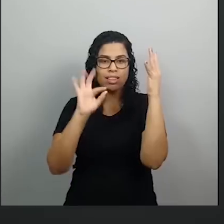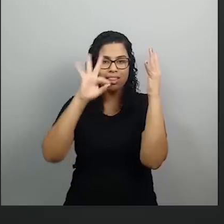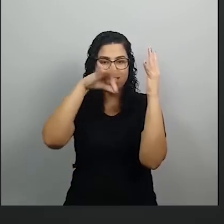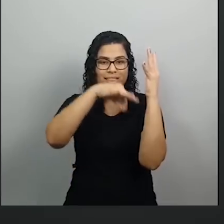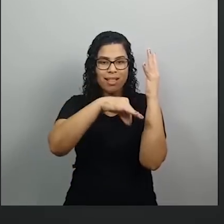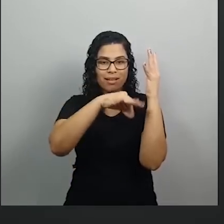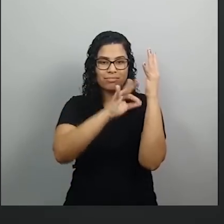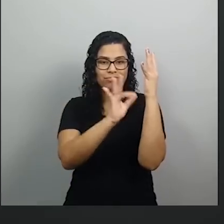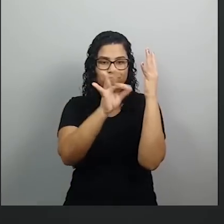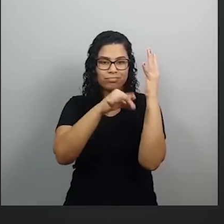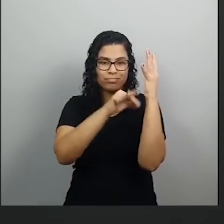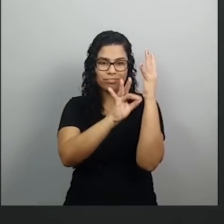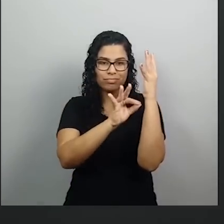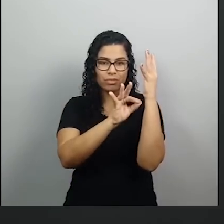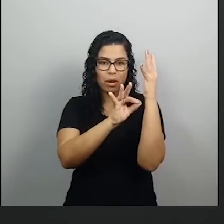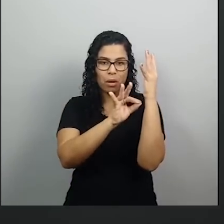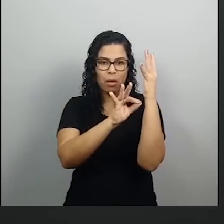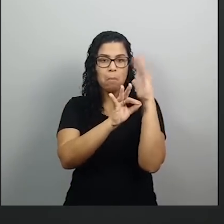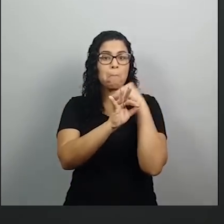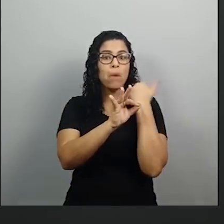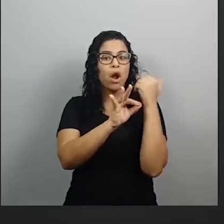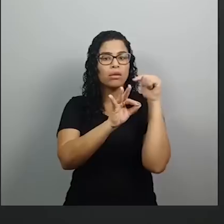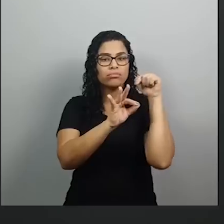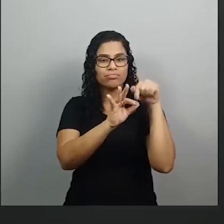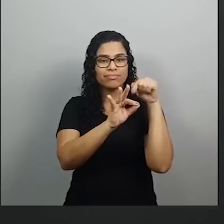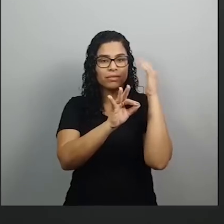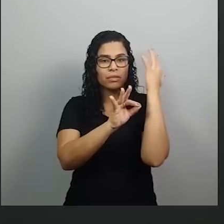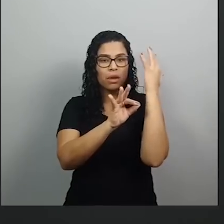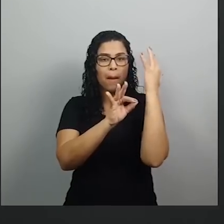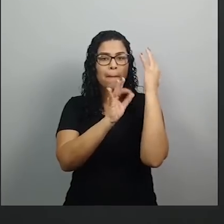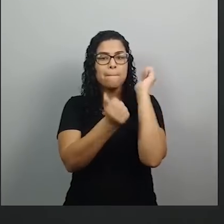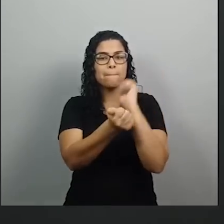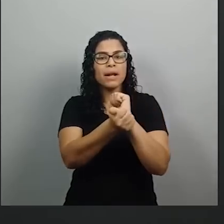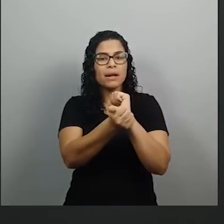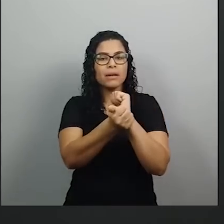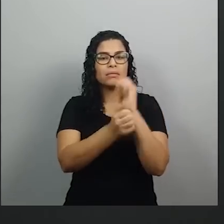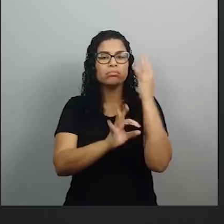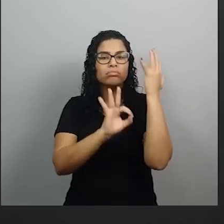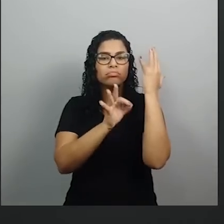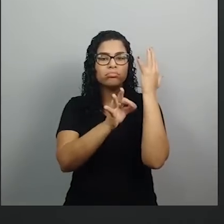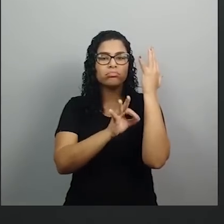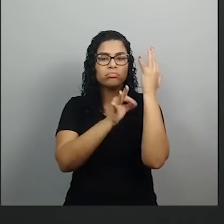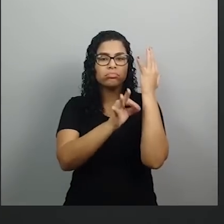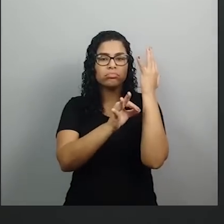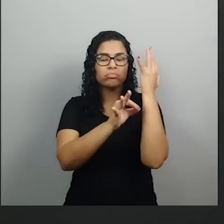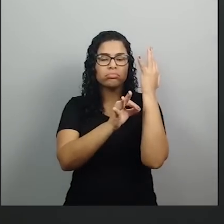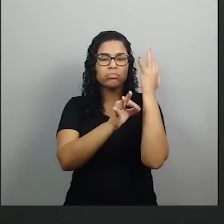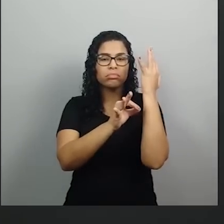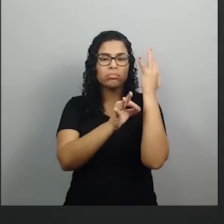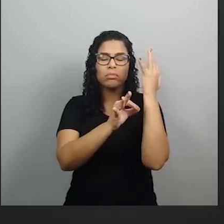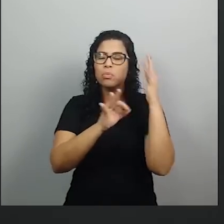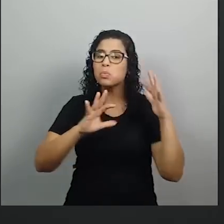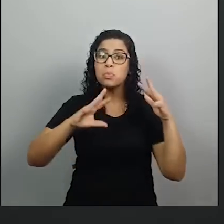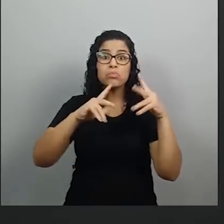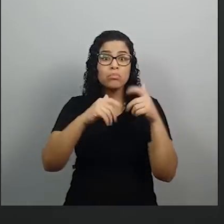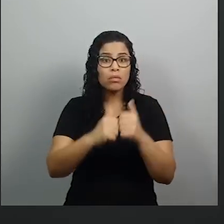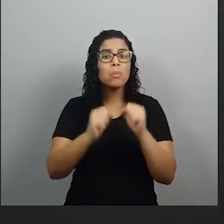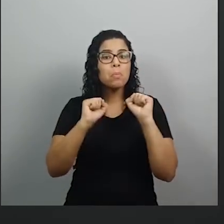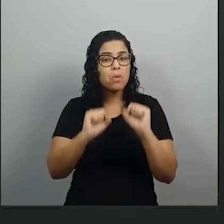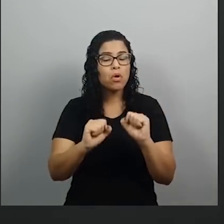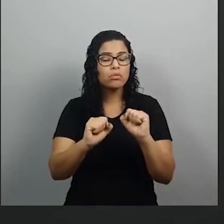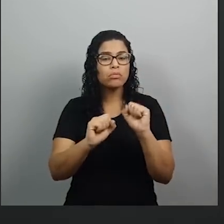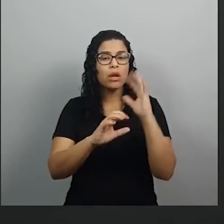dos seus poros e aquela resina ela pode escorrer. Aquele inseto estava parado ali. Um mosquito, uma abelha, um percevejo. Aquela